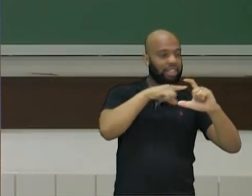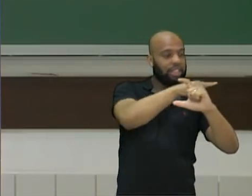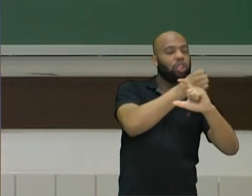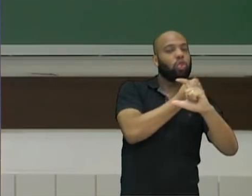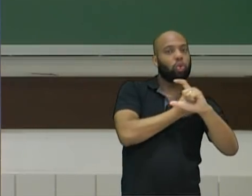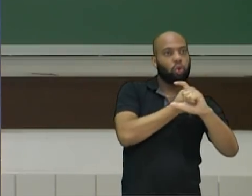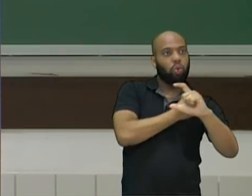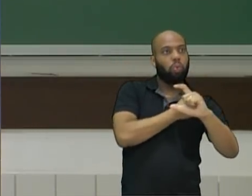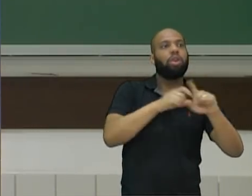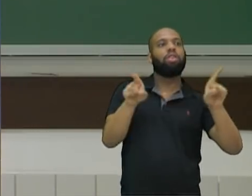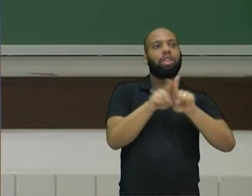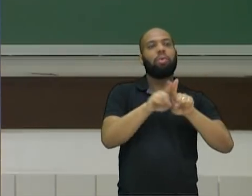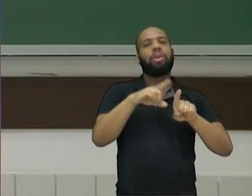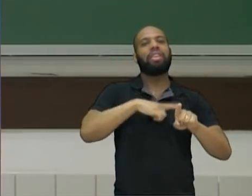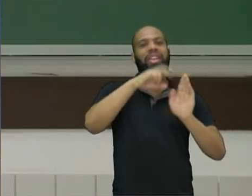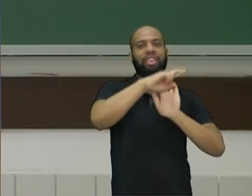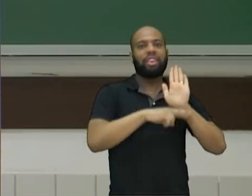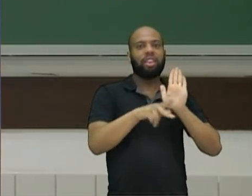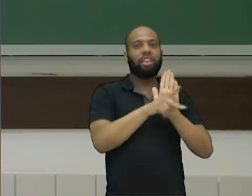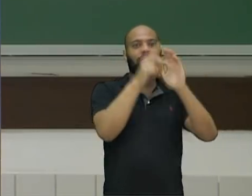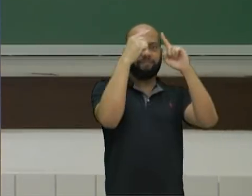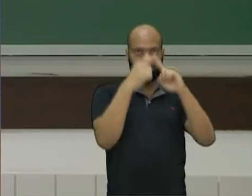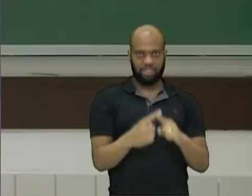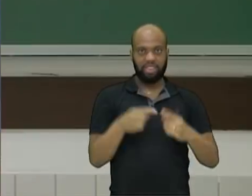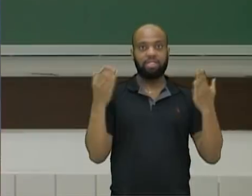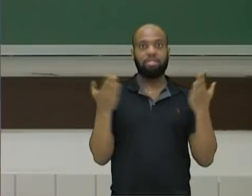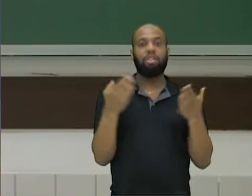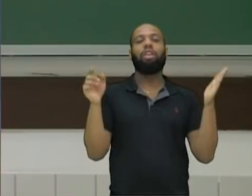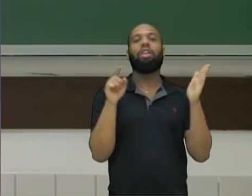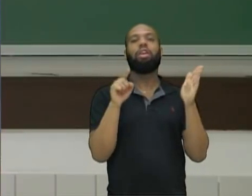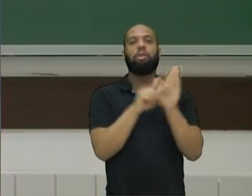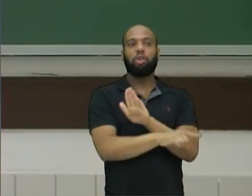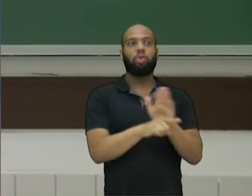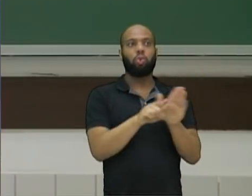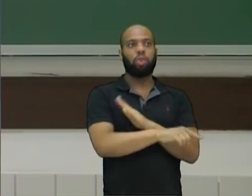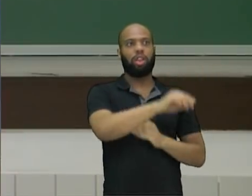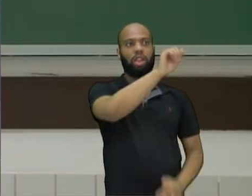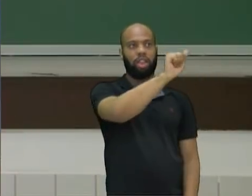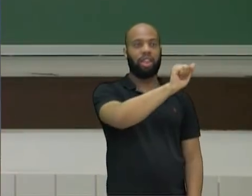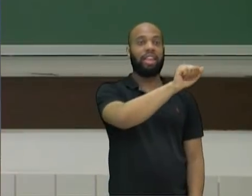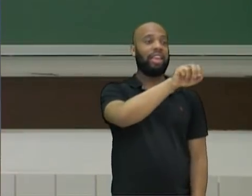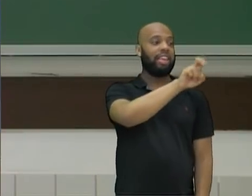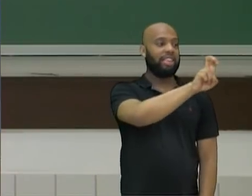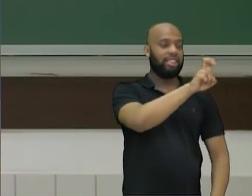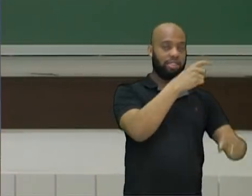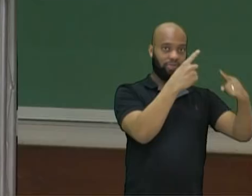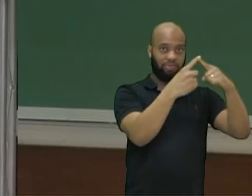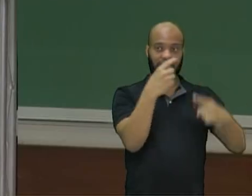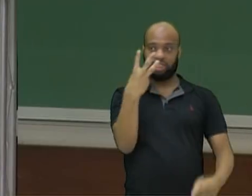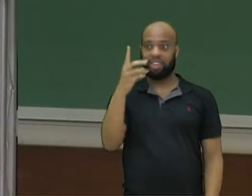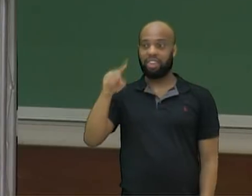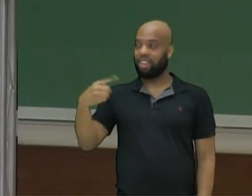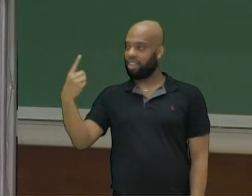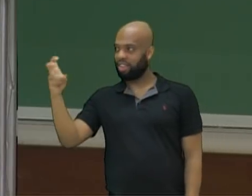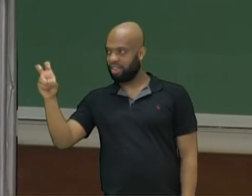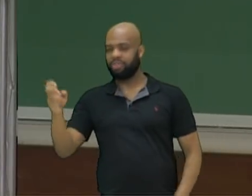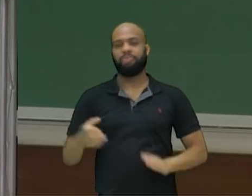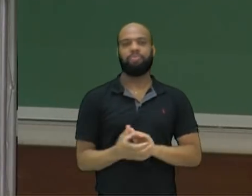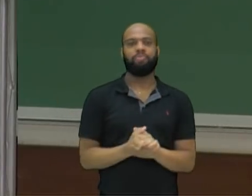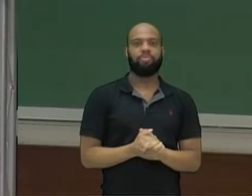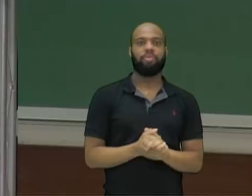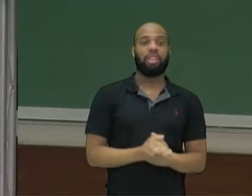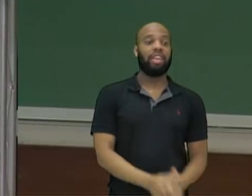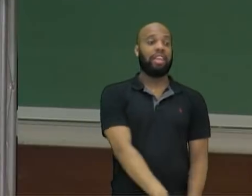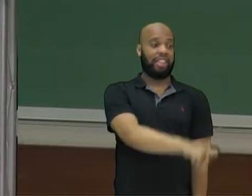a propriedade distributiva. Então, para resolver a letra A, 5 vezes 3, 15. 5 vezes